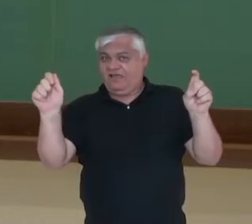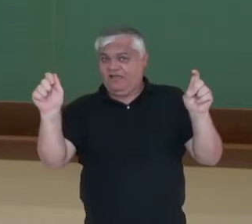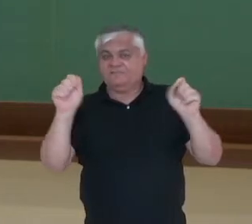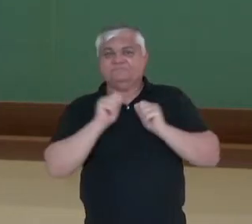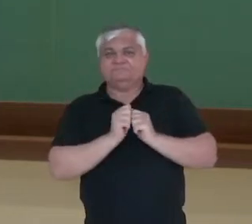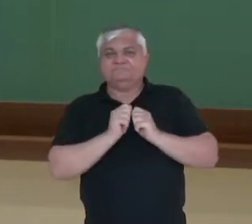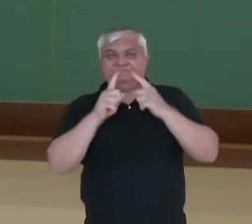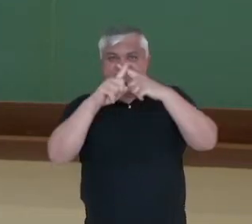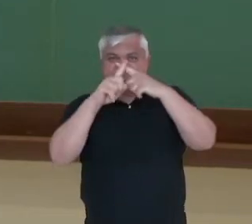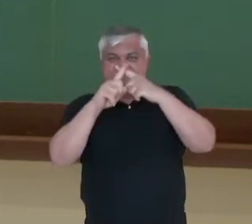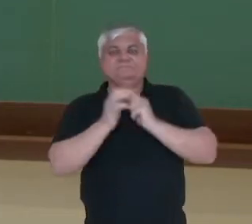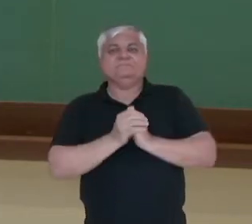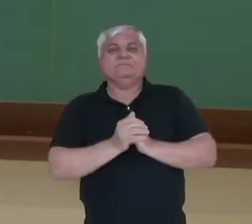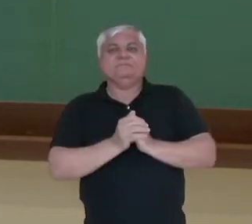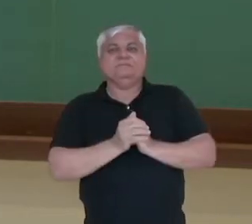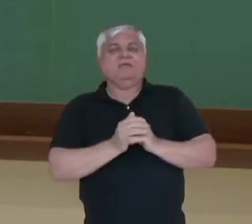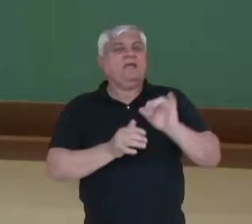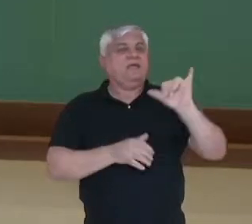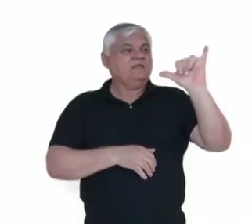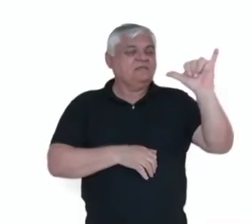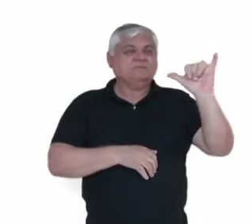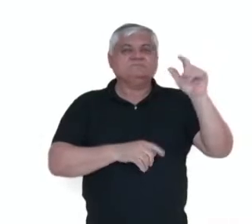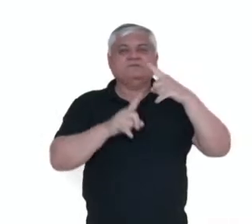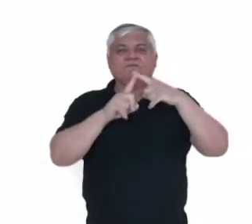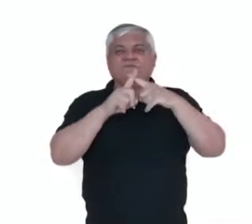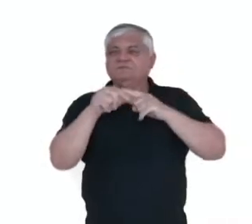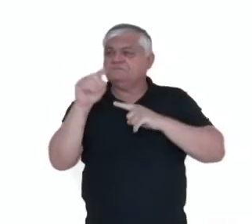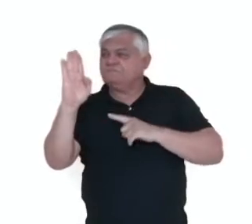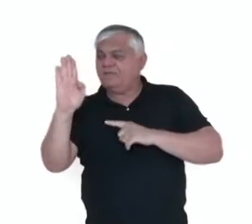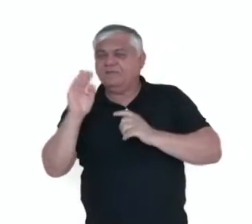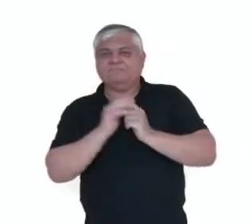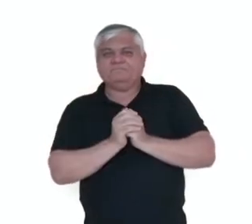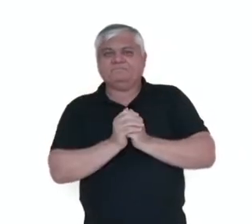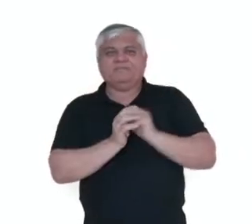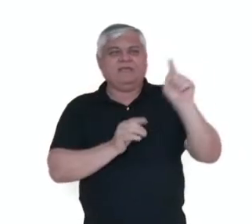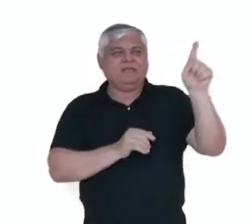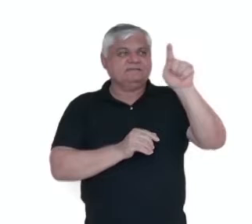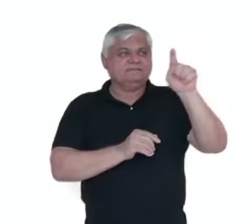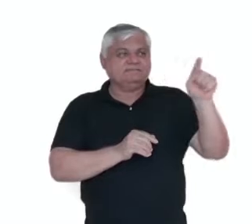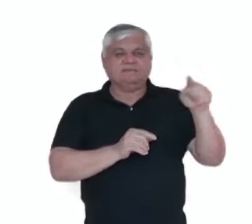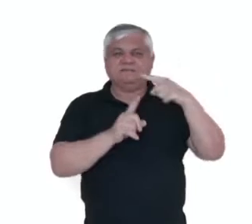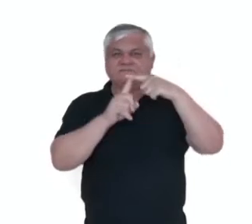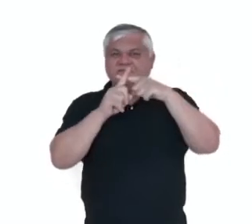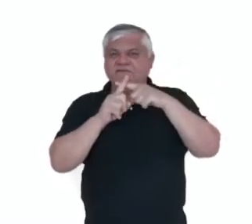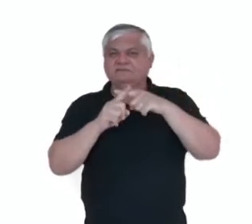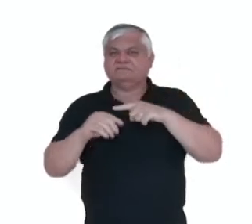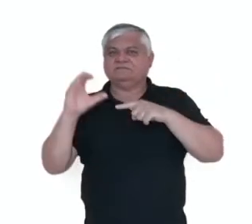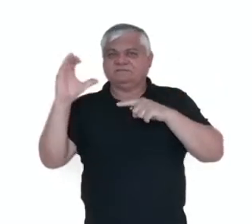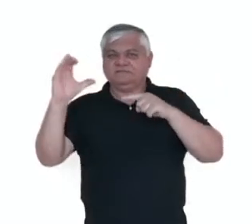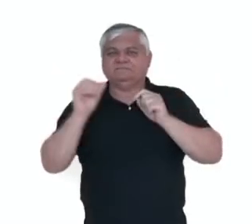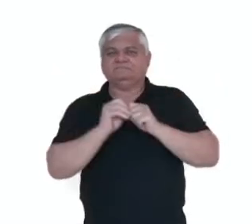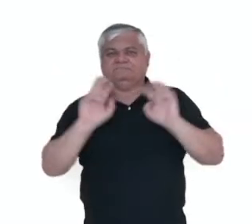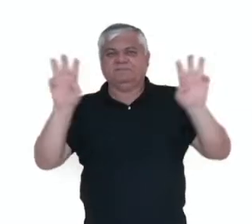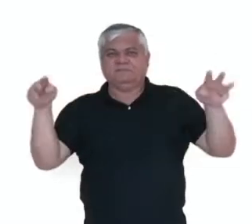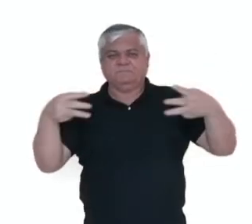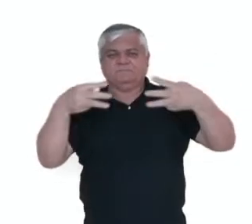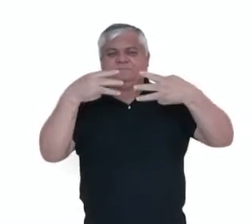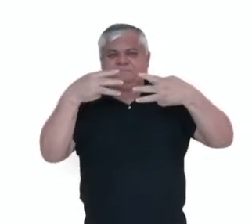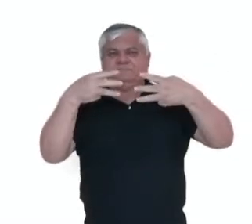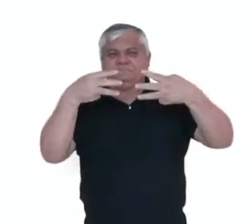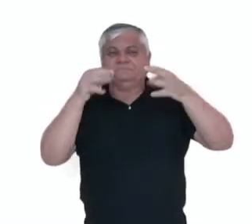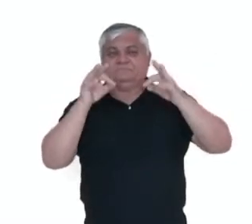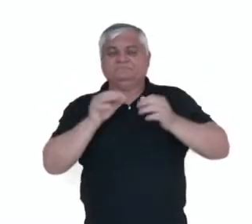vezes A. Depois eu vou fazer y vezes B e z vezes C, z vezes C. Se